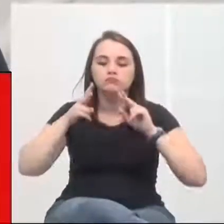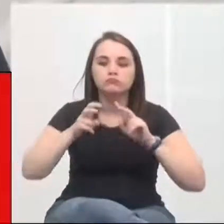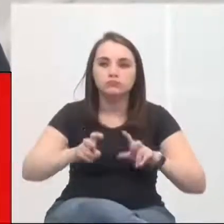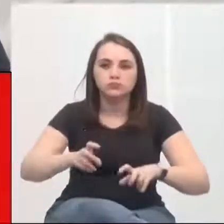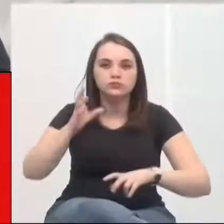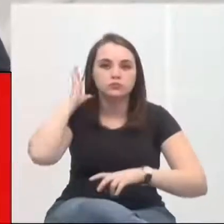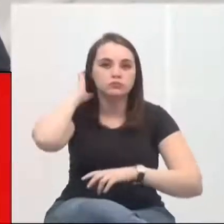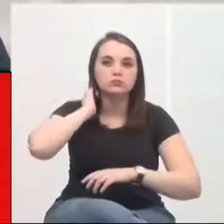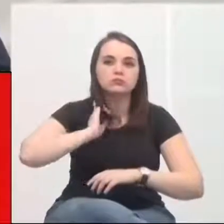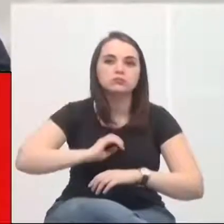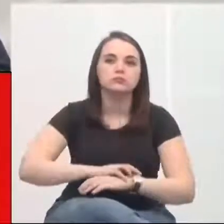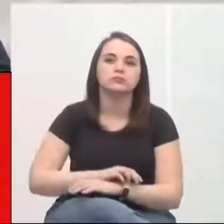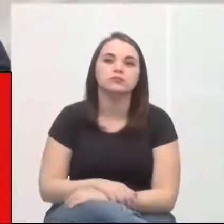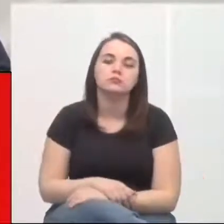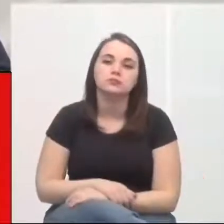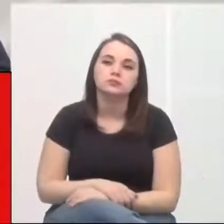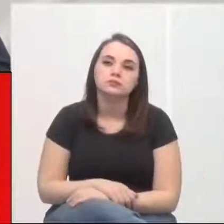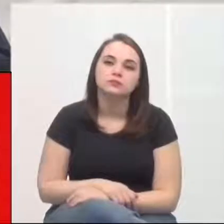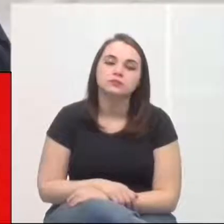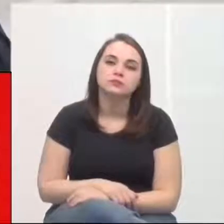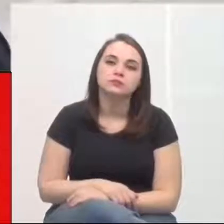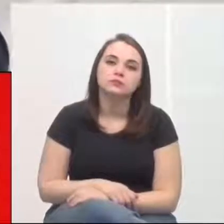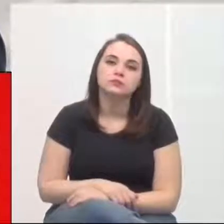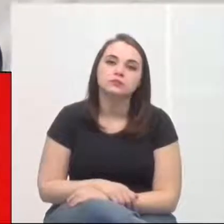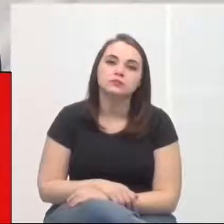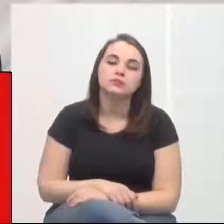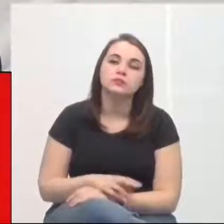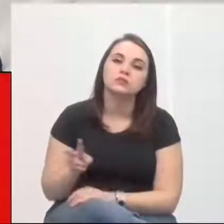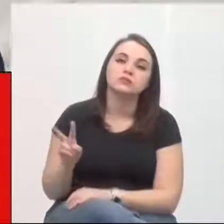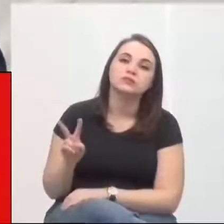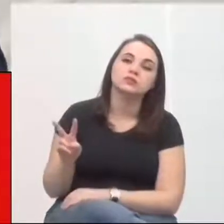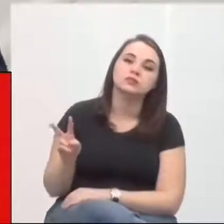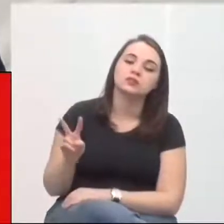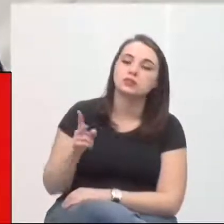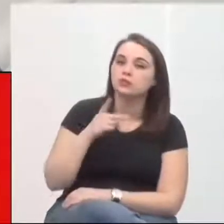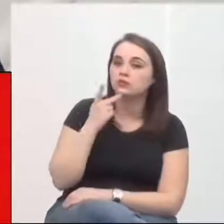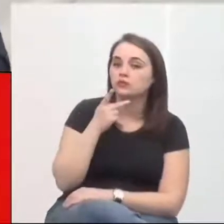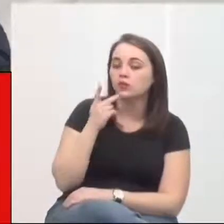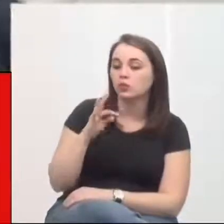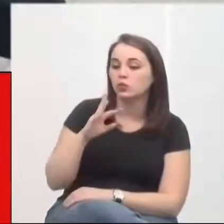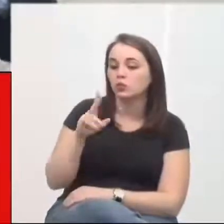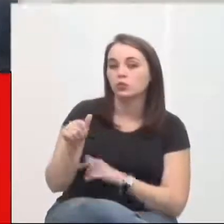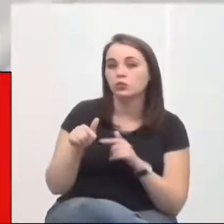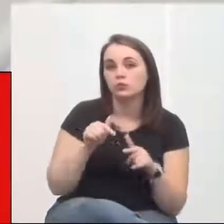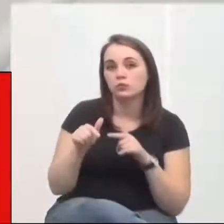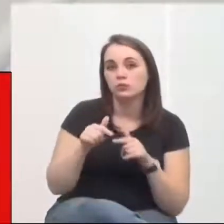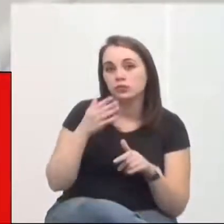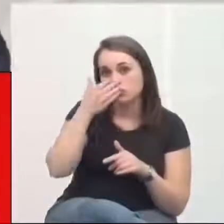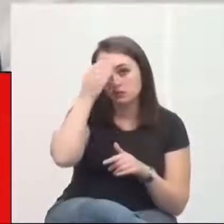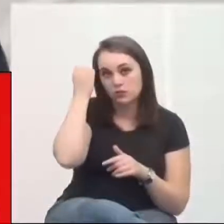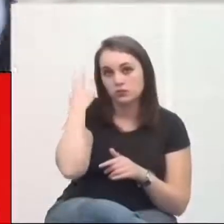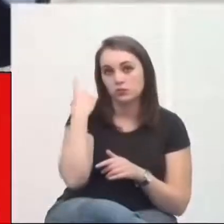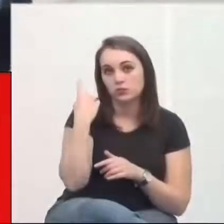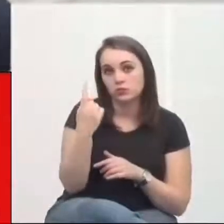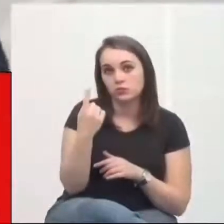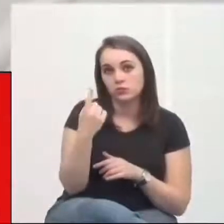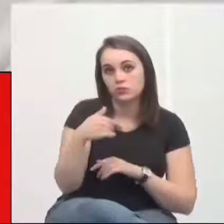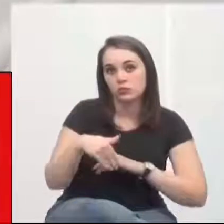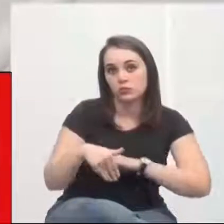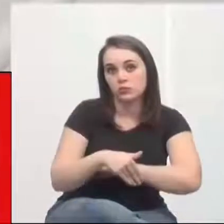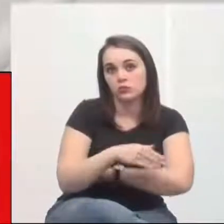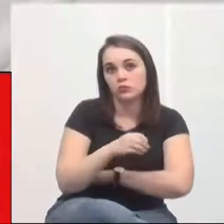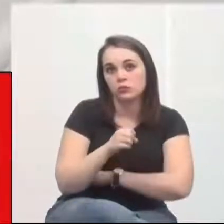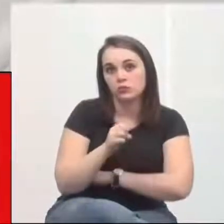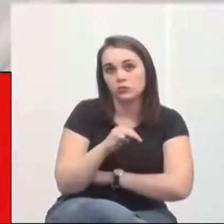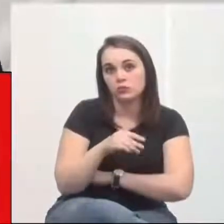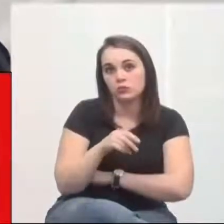governo. Temos também o vereador Juarez, né, que citou todas as obras, esqueceu de citar uma, vereador, a Osmar Lima, que está sendo feita lá